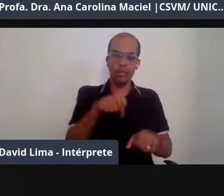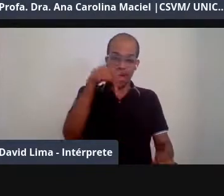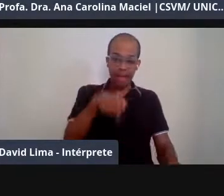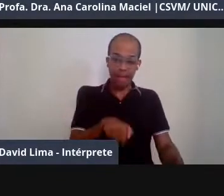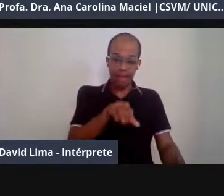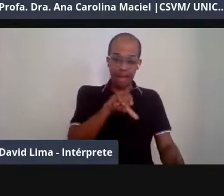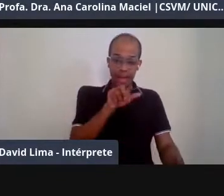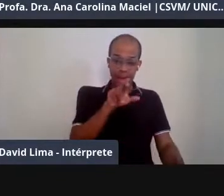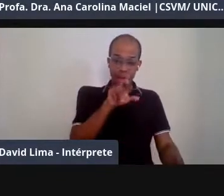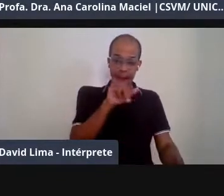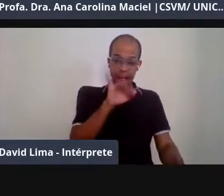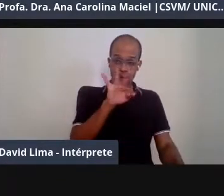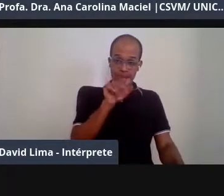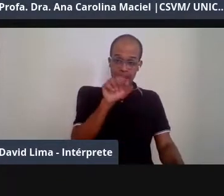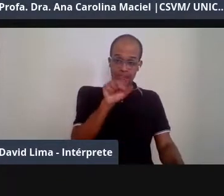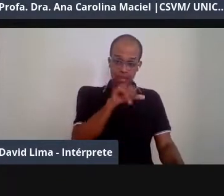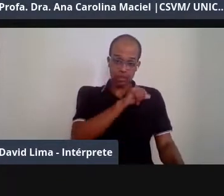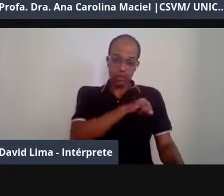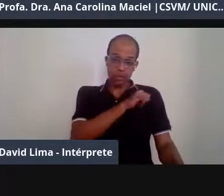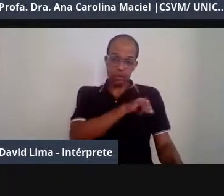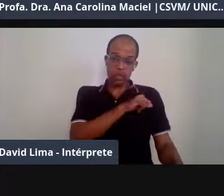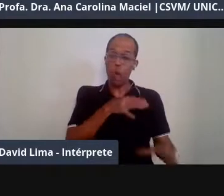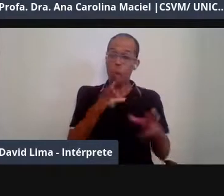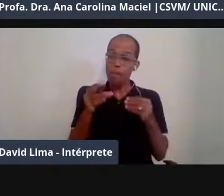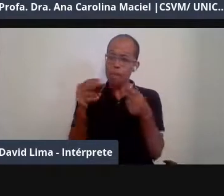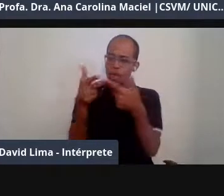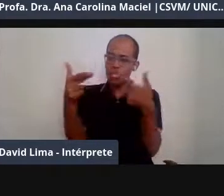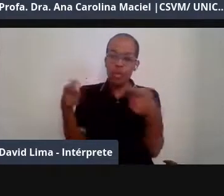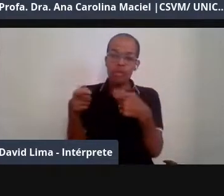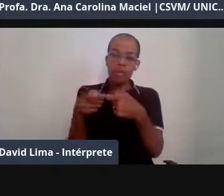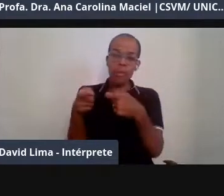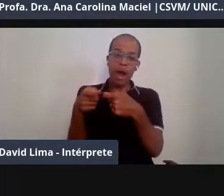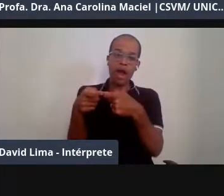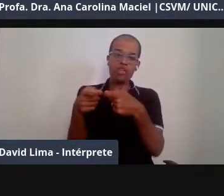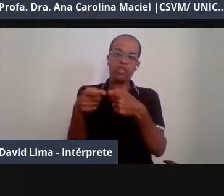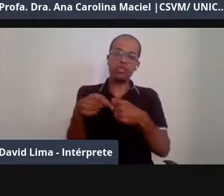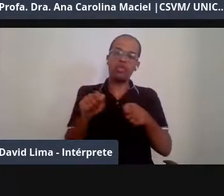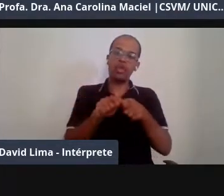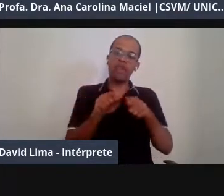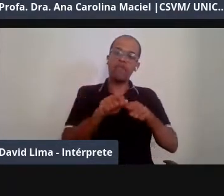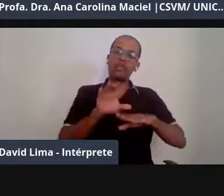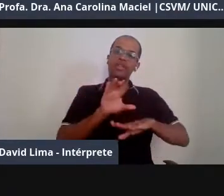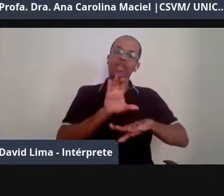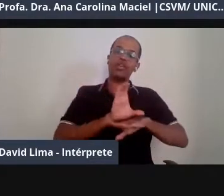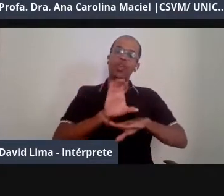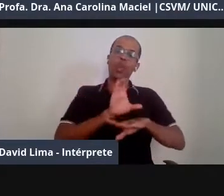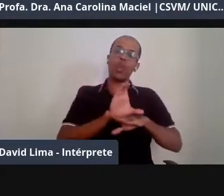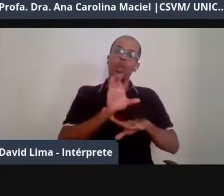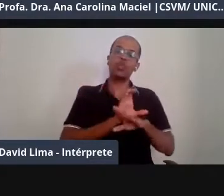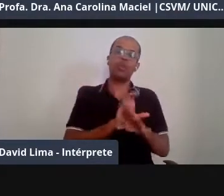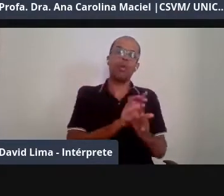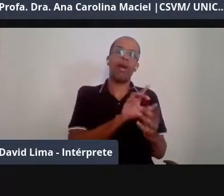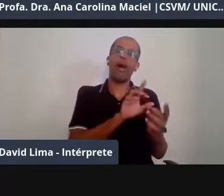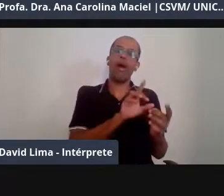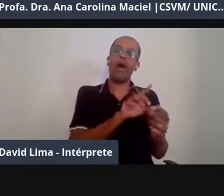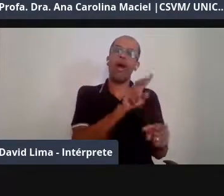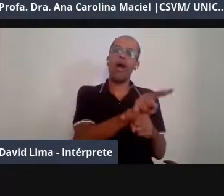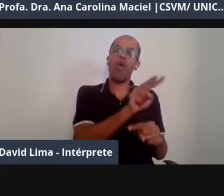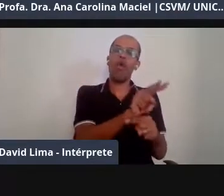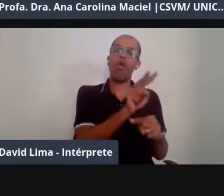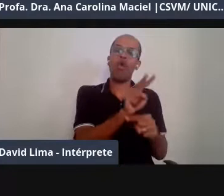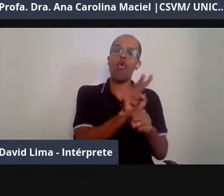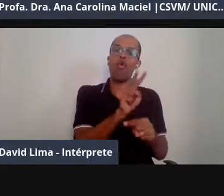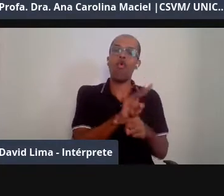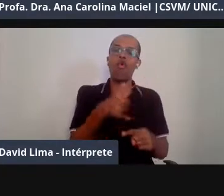Rio muitas pessoas da área médica fazendo cursos de cuidadores de idosos, por exemplo, que era uma forma de